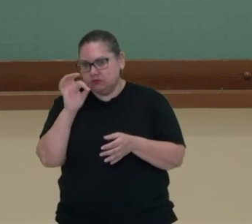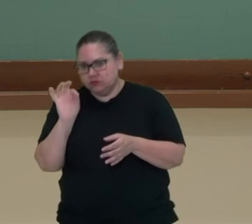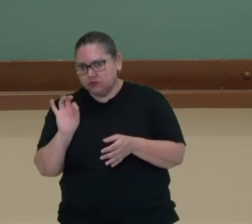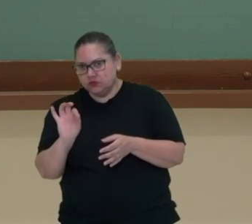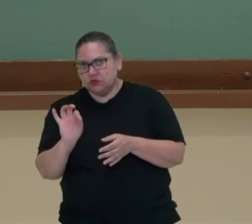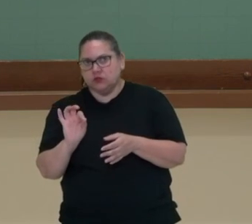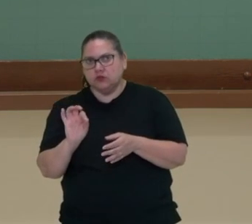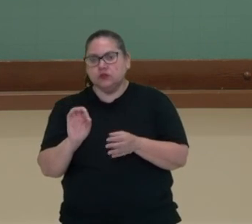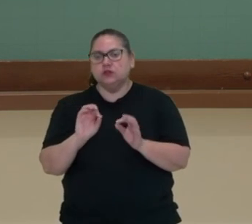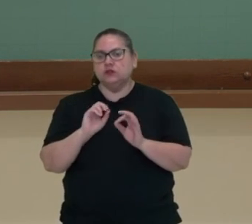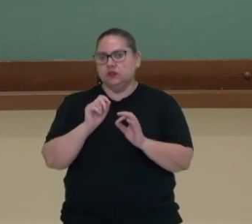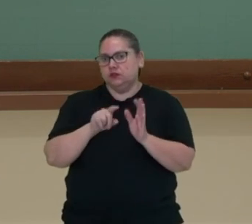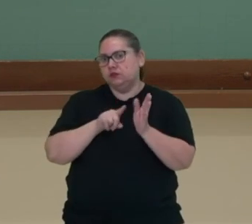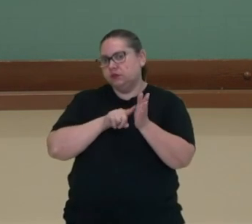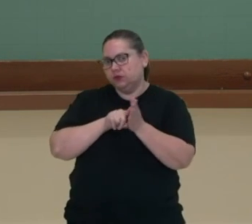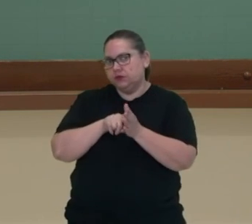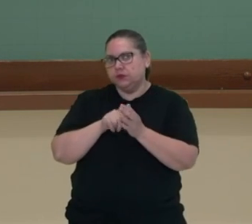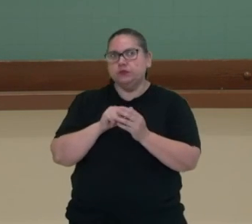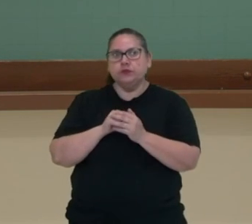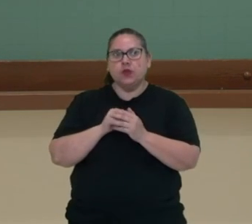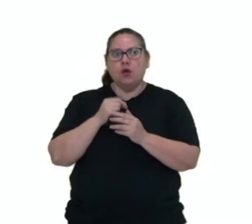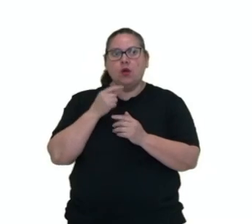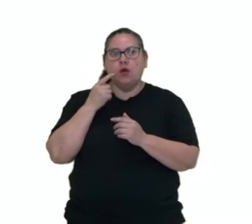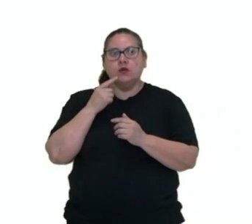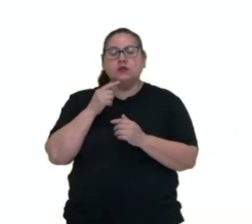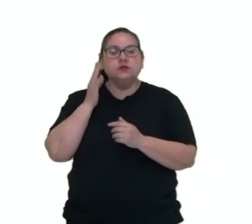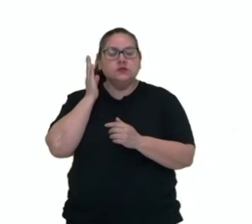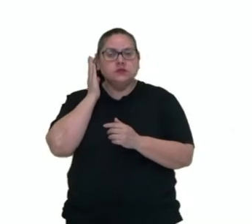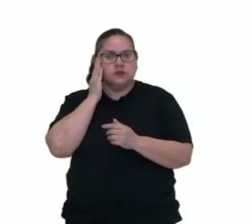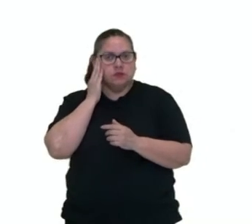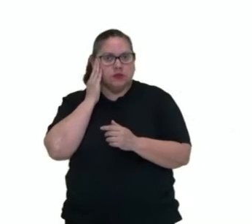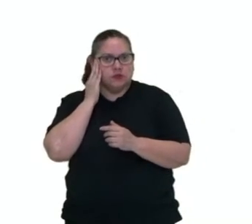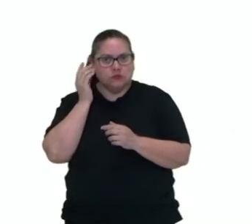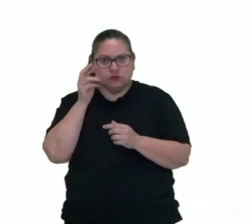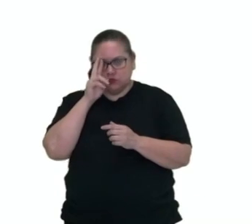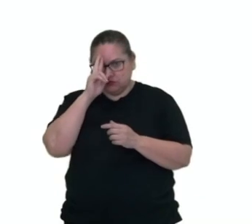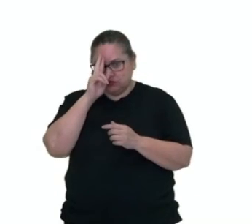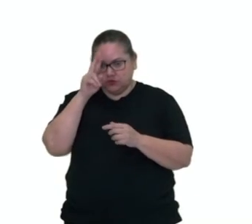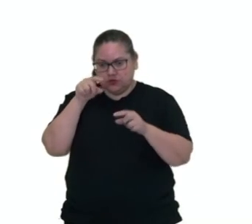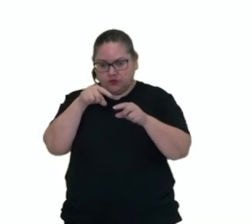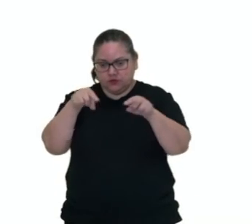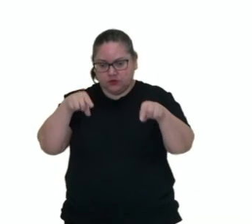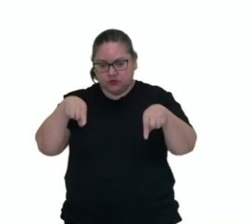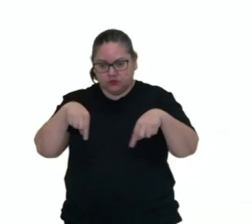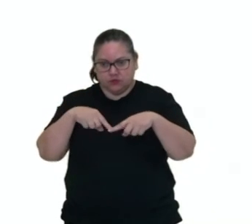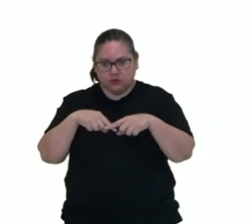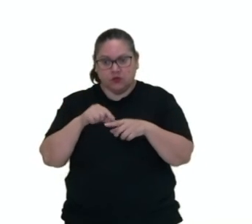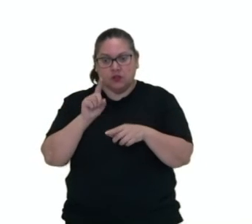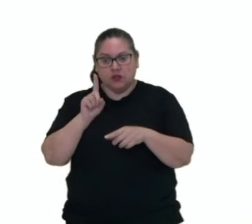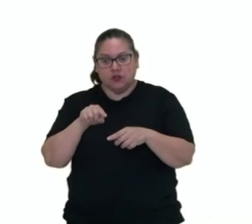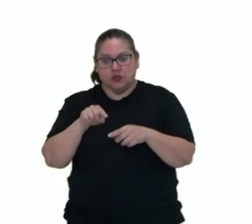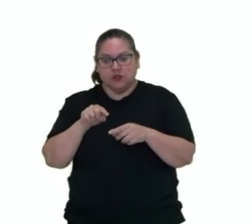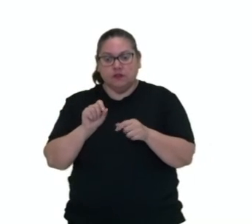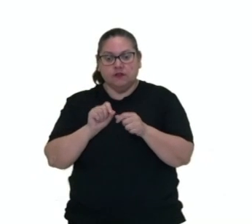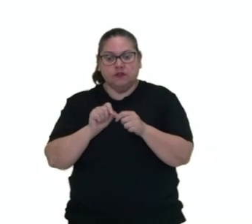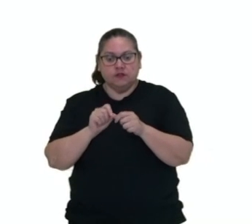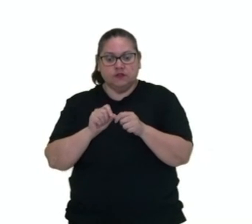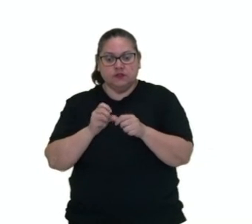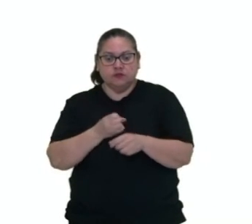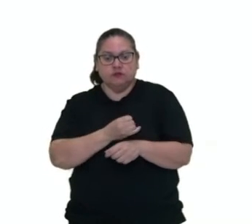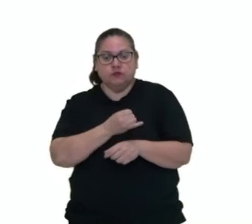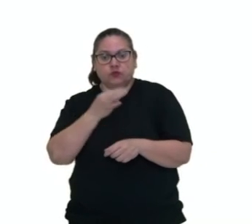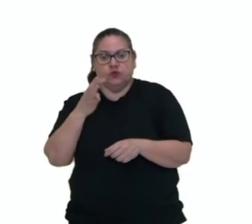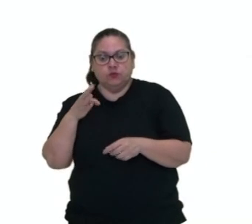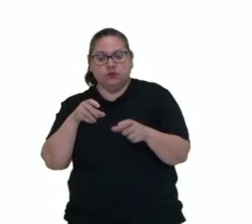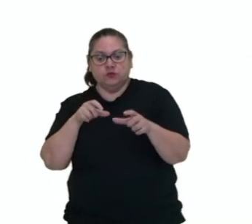consideração acerca dessa pergunta, né? Olha só, sabendo que o chefe de turma vai ser aquele que vai realizar inúmeras